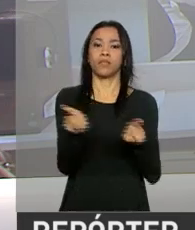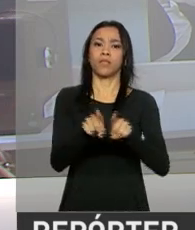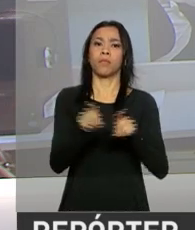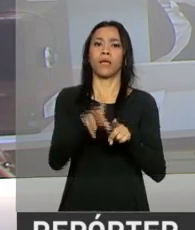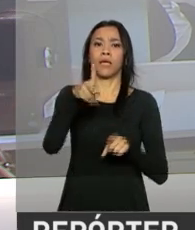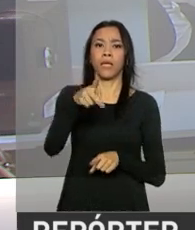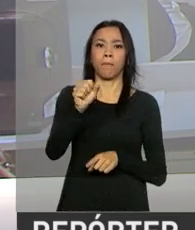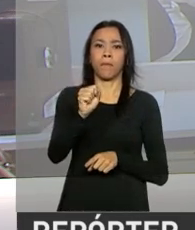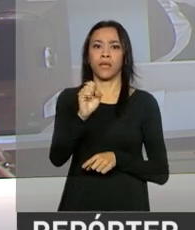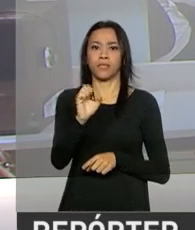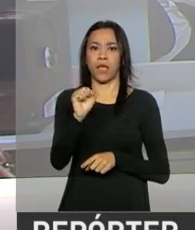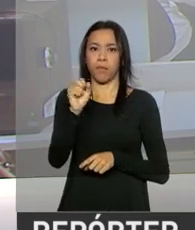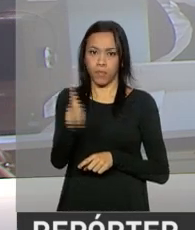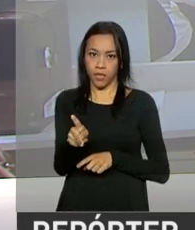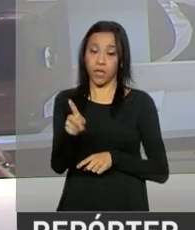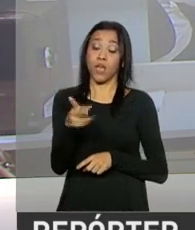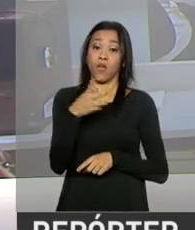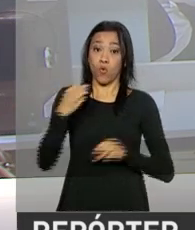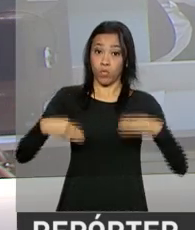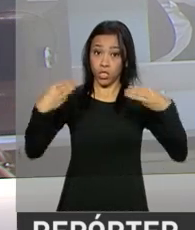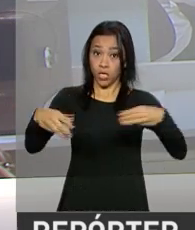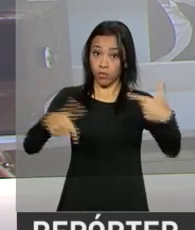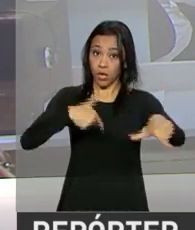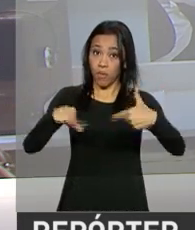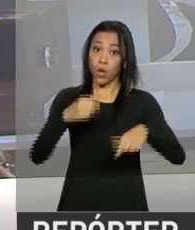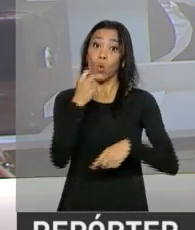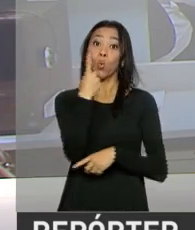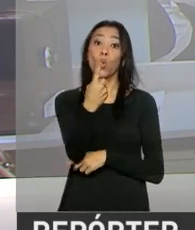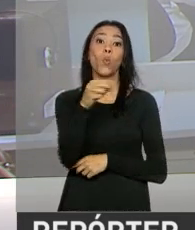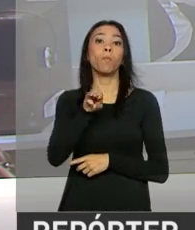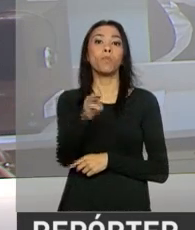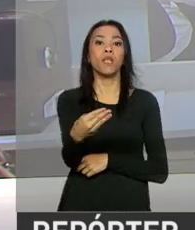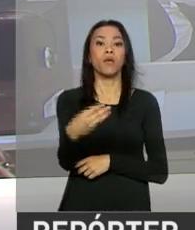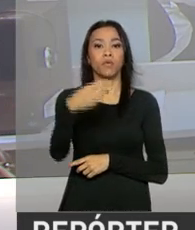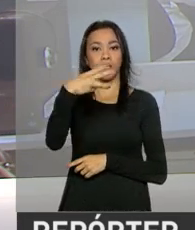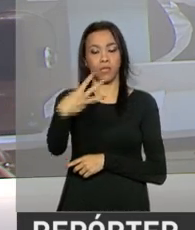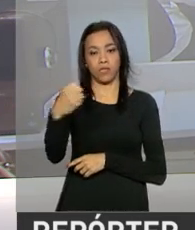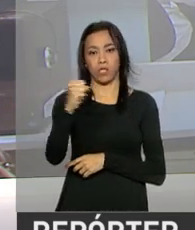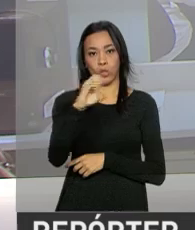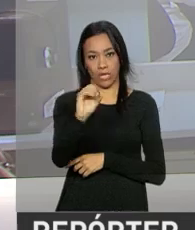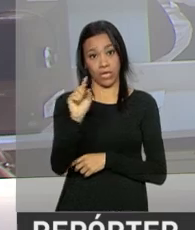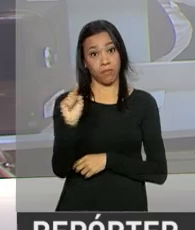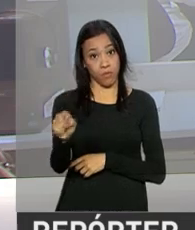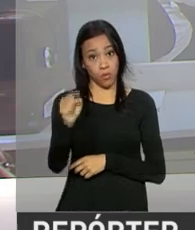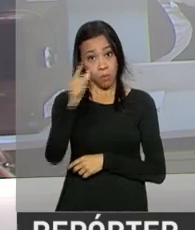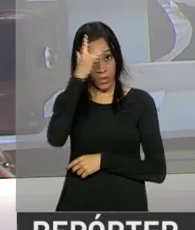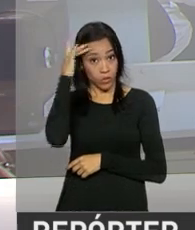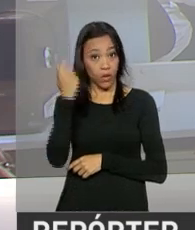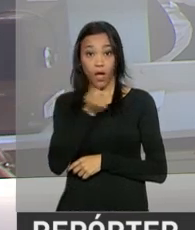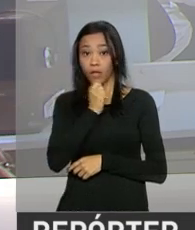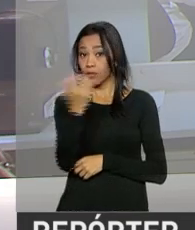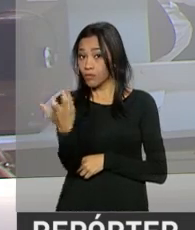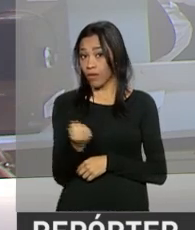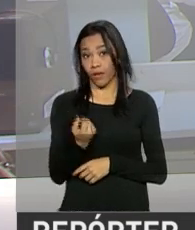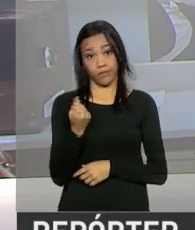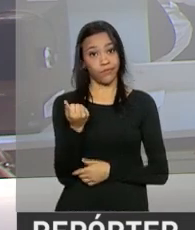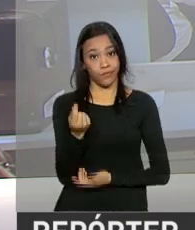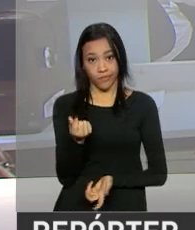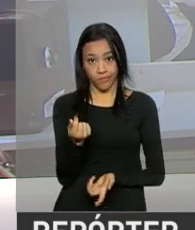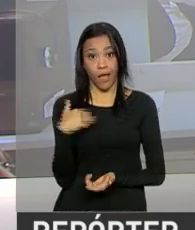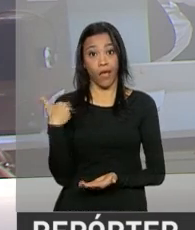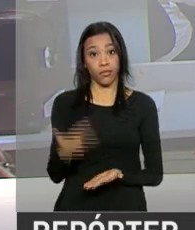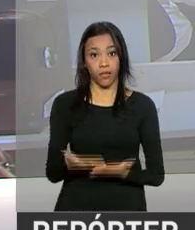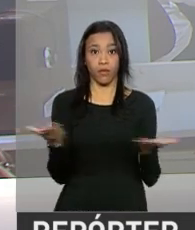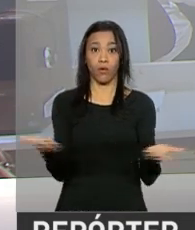último balanço do Ministério do Trabalho, 1 milhão e 380 mil trabalhadores ainda não sacaram benefício. Até